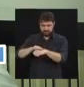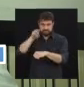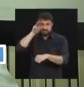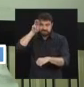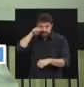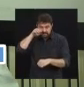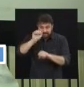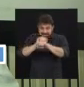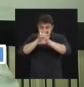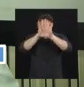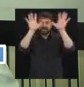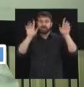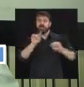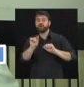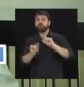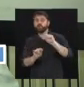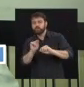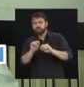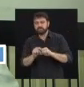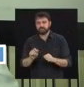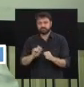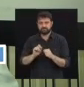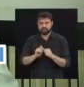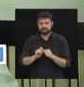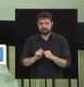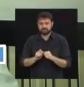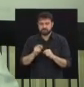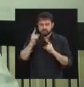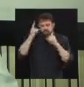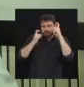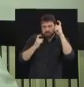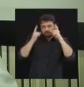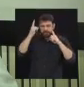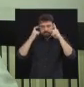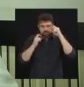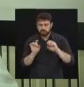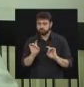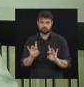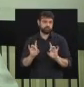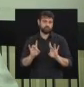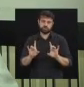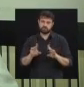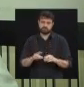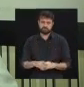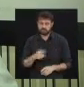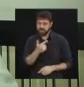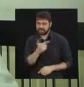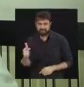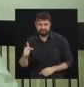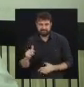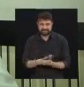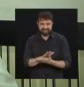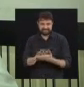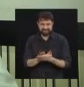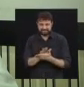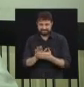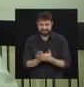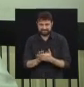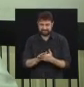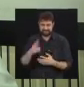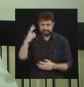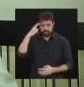bem claro para as pessoas, é que é uma alteração simplesmente de musculatura facial e não tem nenhuma